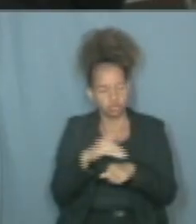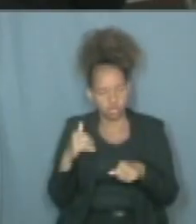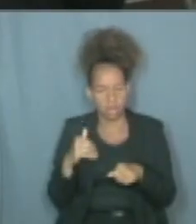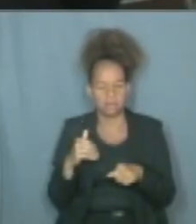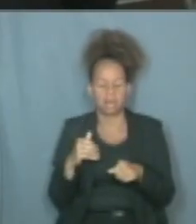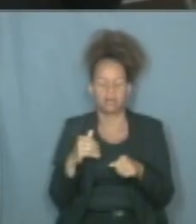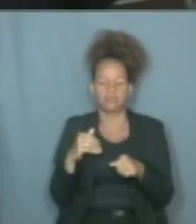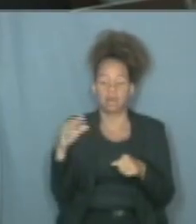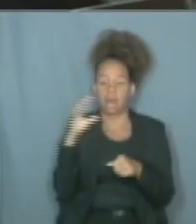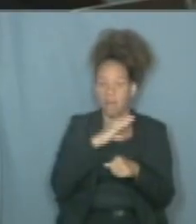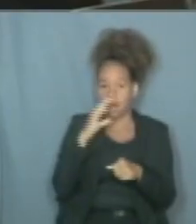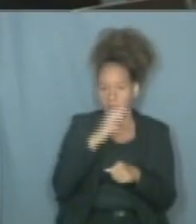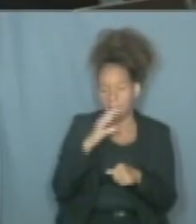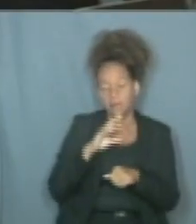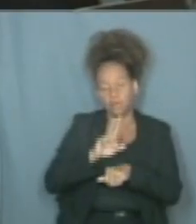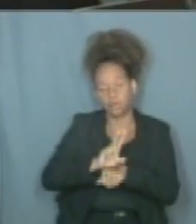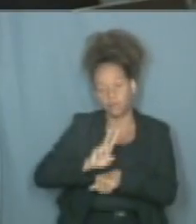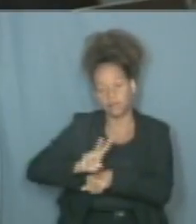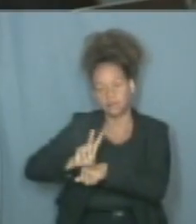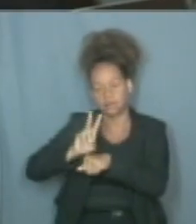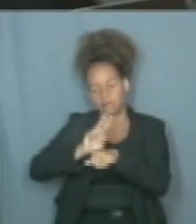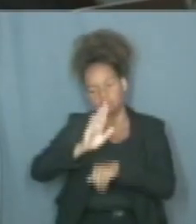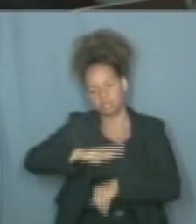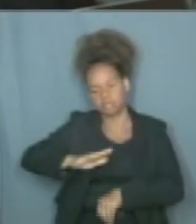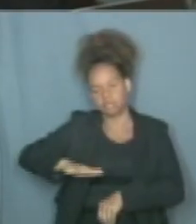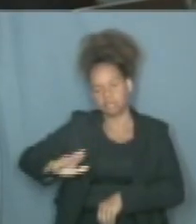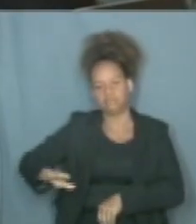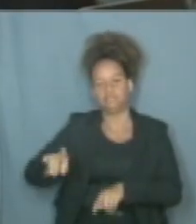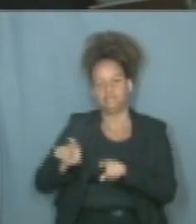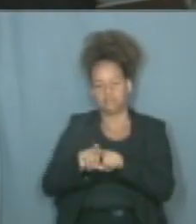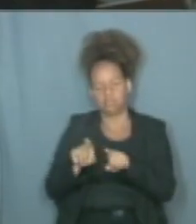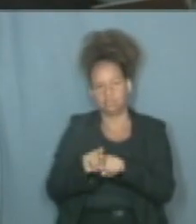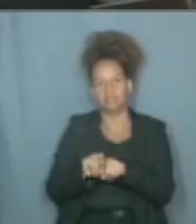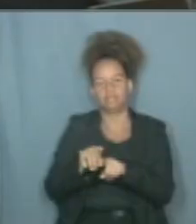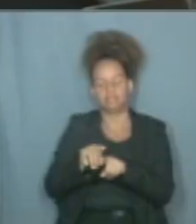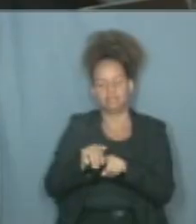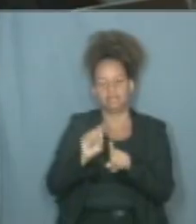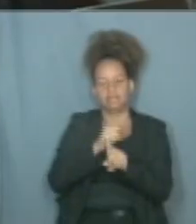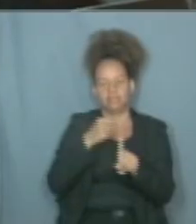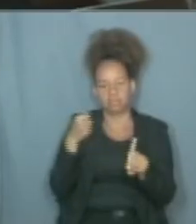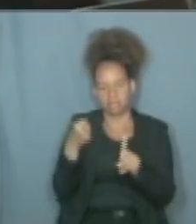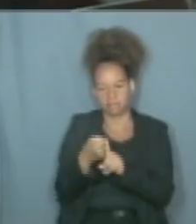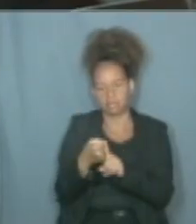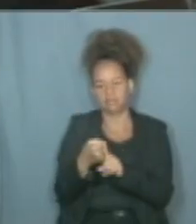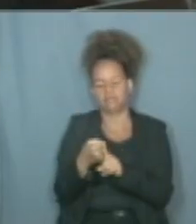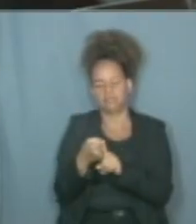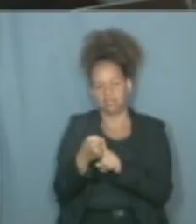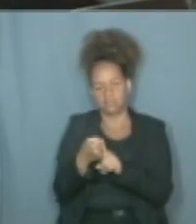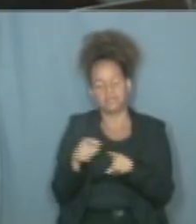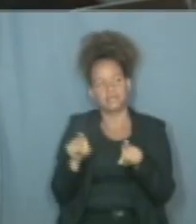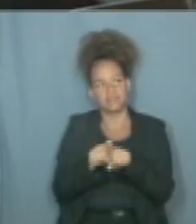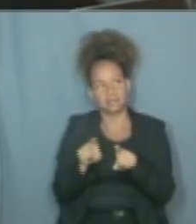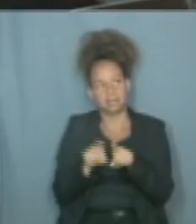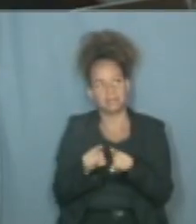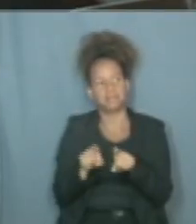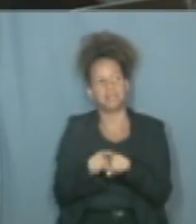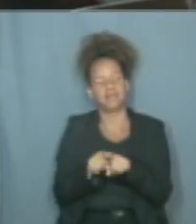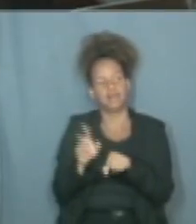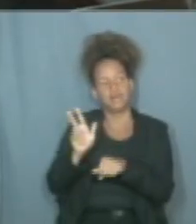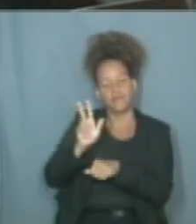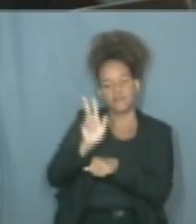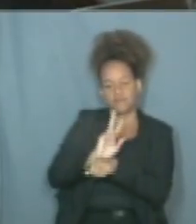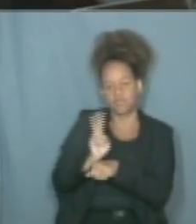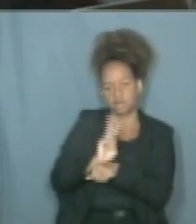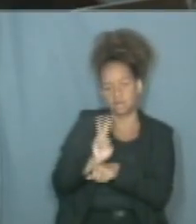sejam chamados para que possam cuidar das crianças e da sociedade do Recife, e também que a